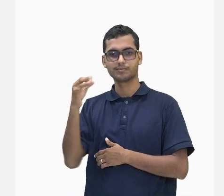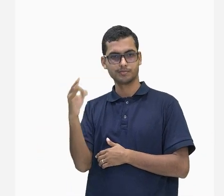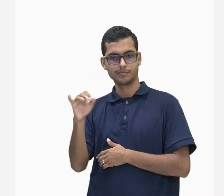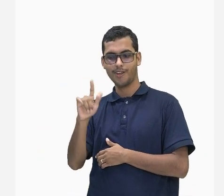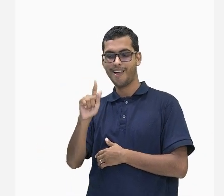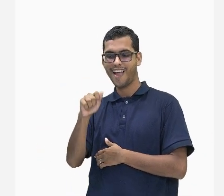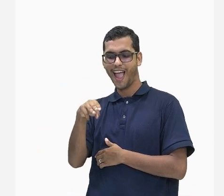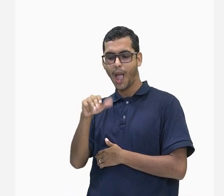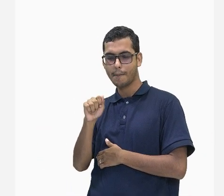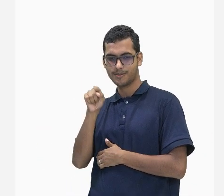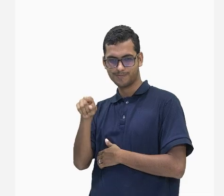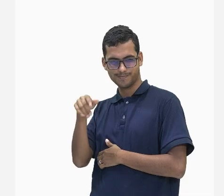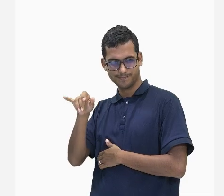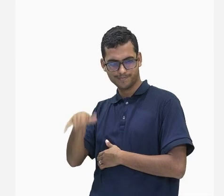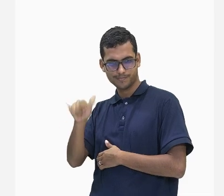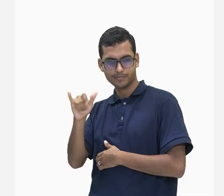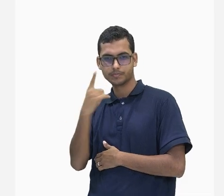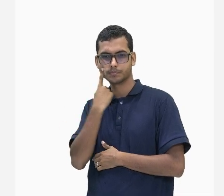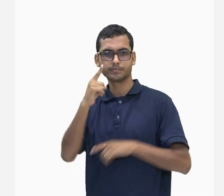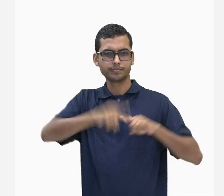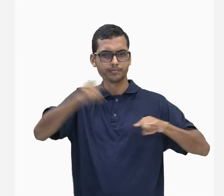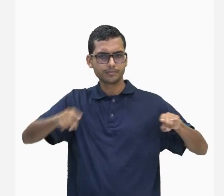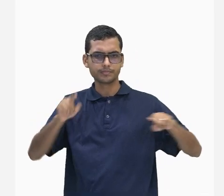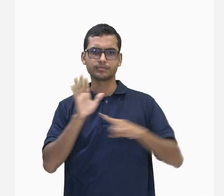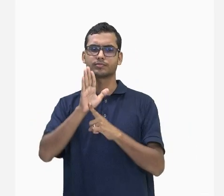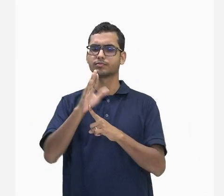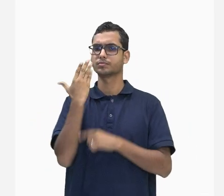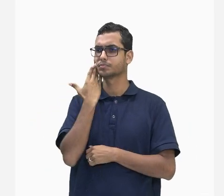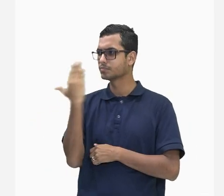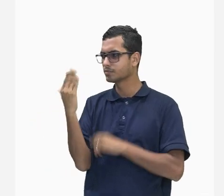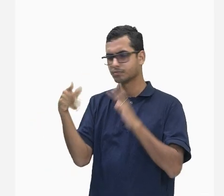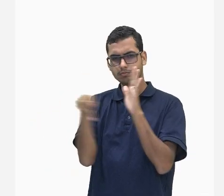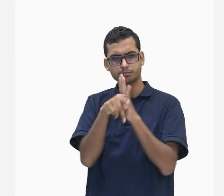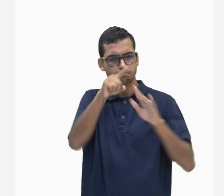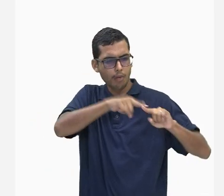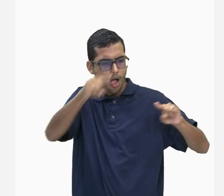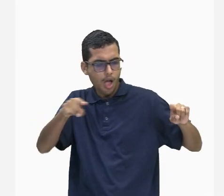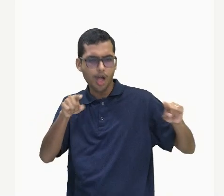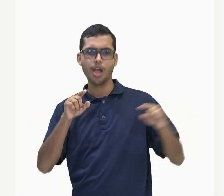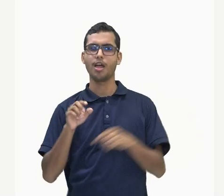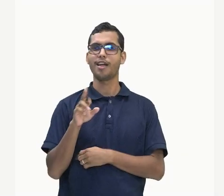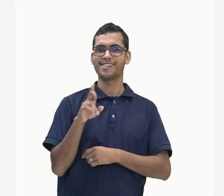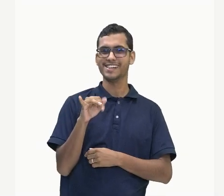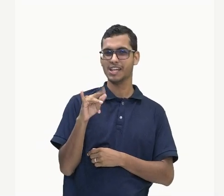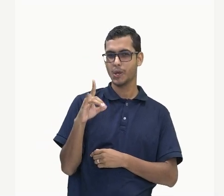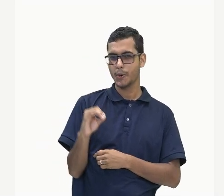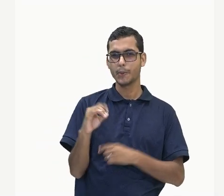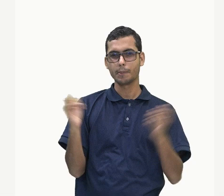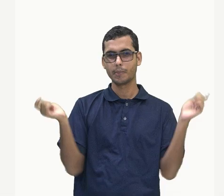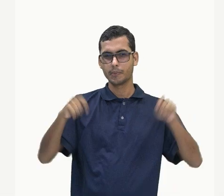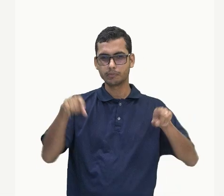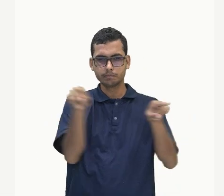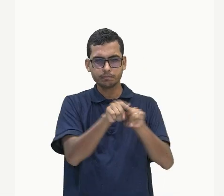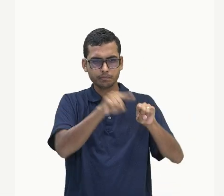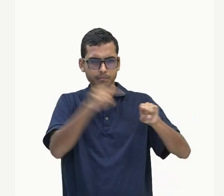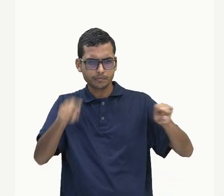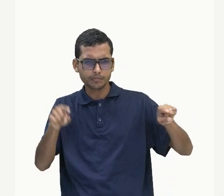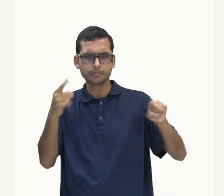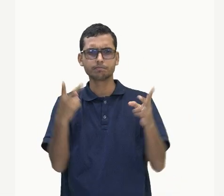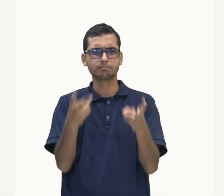nossa imagem, que mostra esse espectro eletromagnético, onde nós vamos observar todos os tipos de